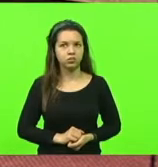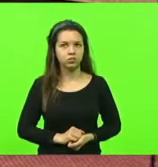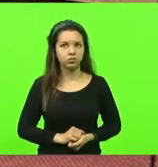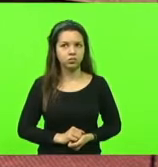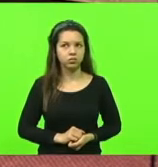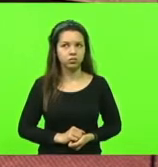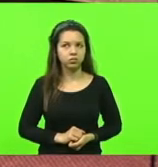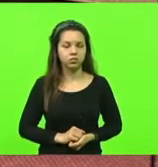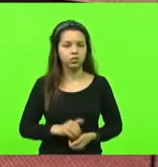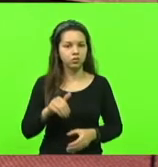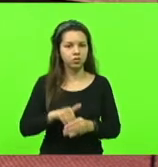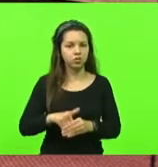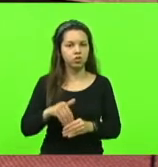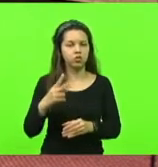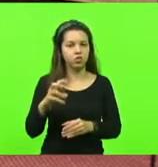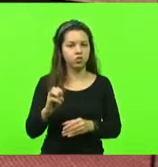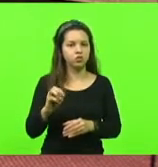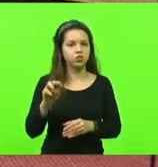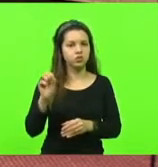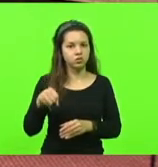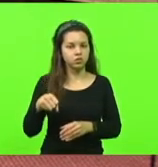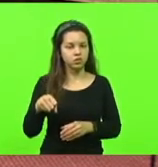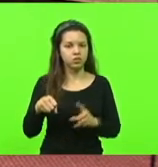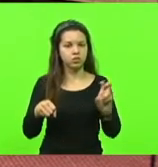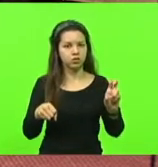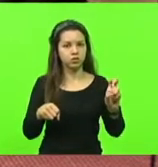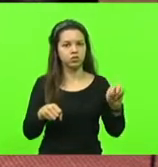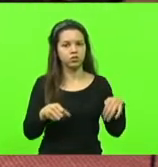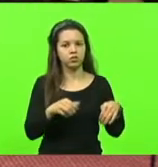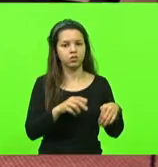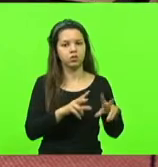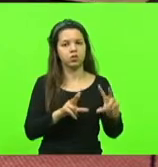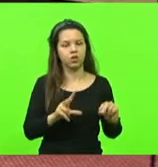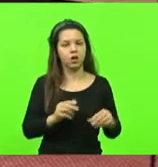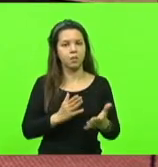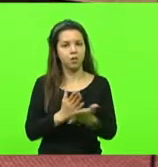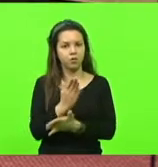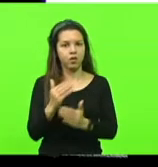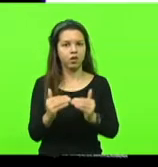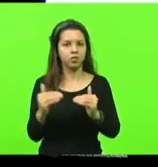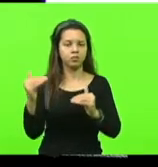20 votos sim, 5 votos não, aprovado, por maioria.